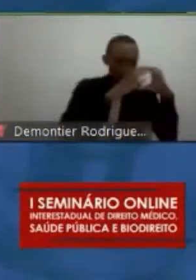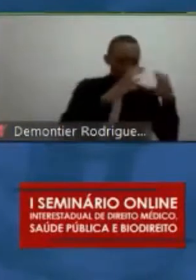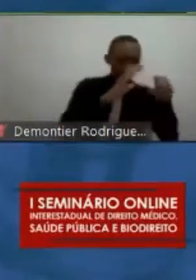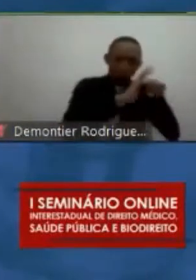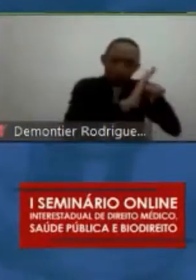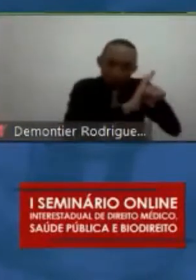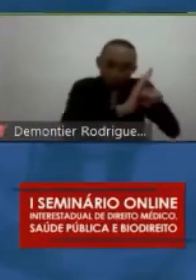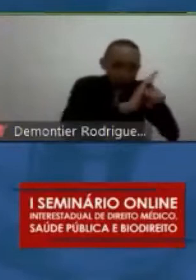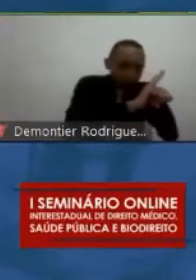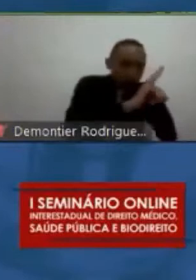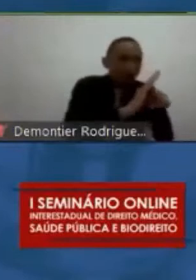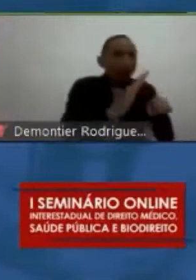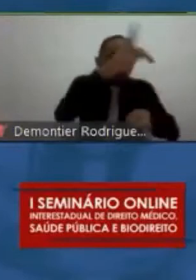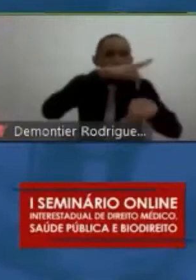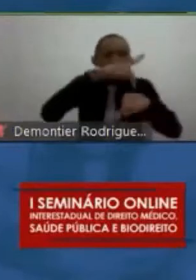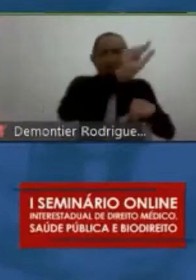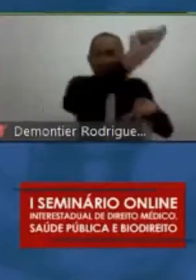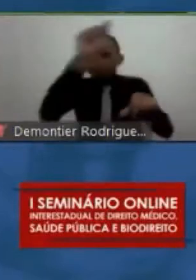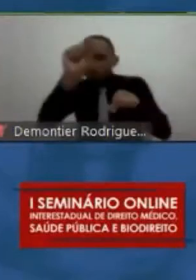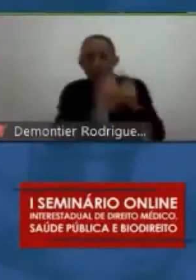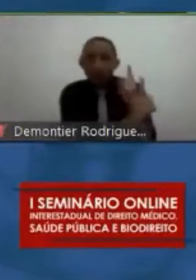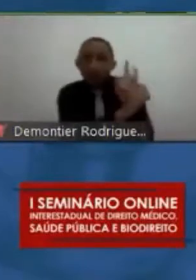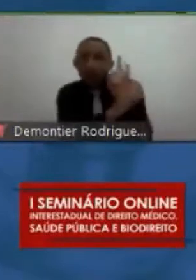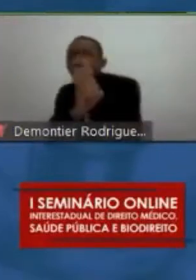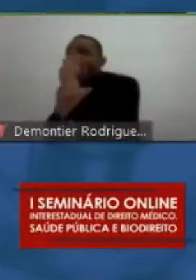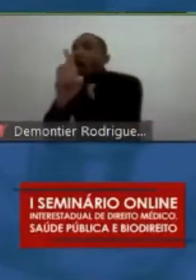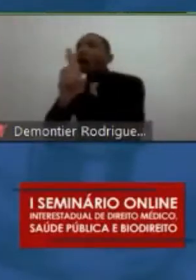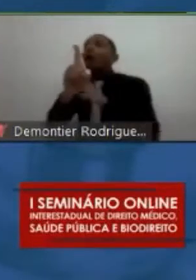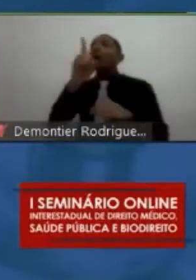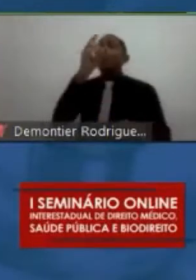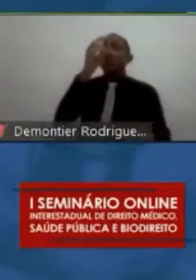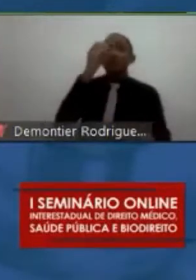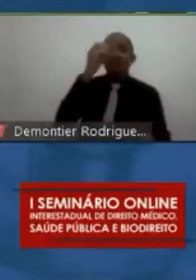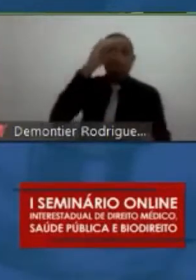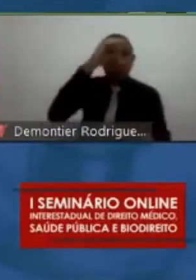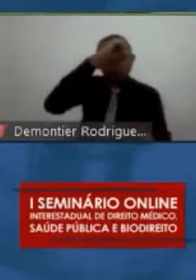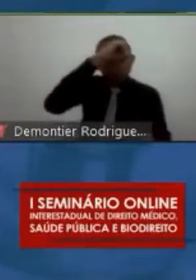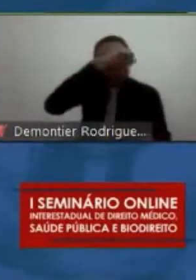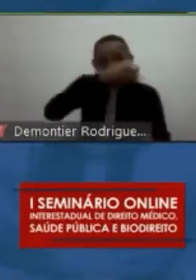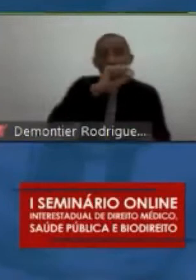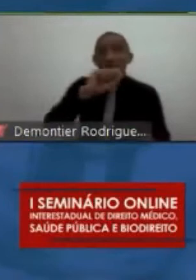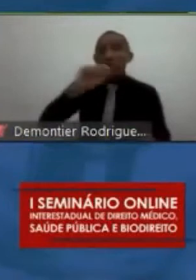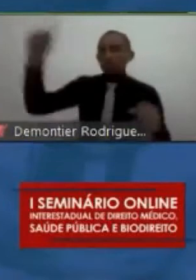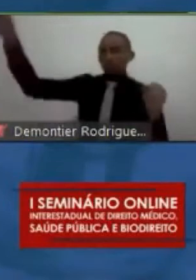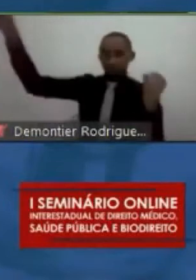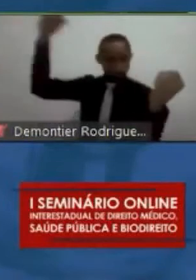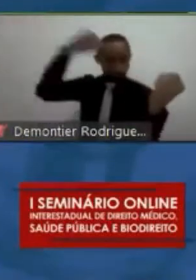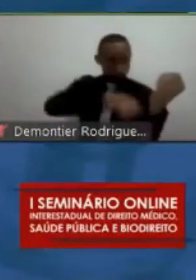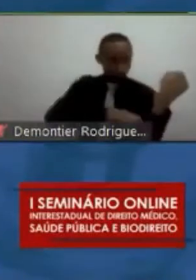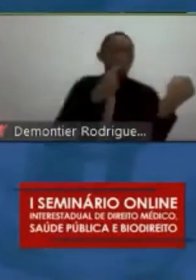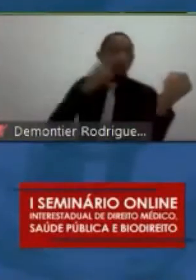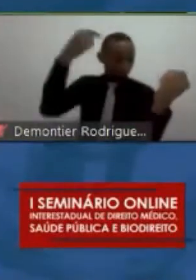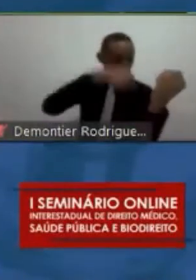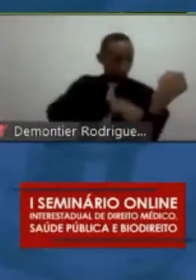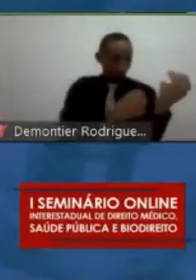vários países chegaram à conclusão e publicaram foi de que, quando considerada as transfusões de sangue realizadas nos